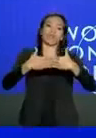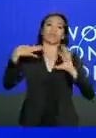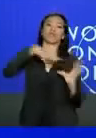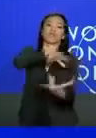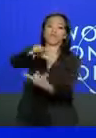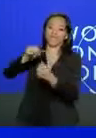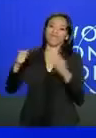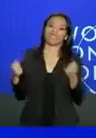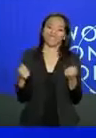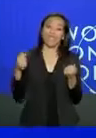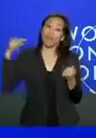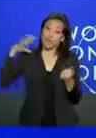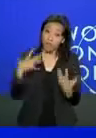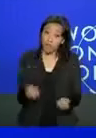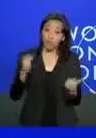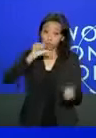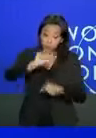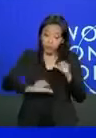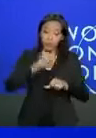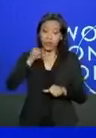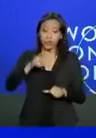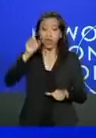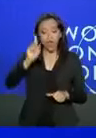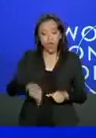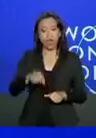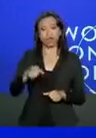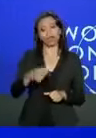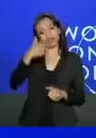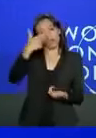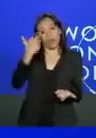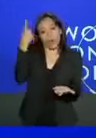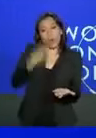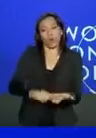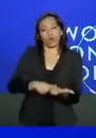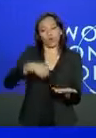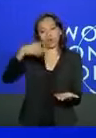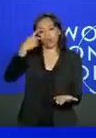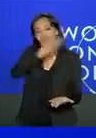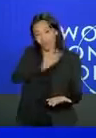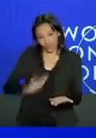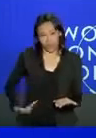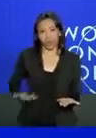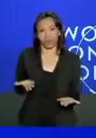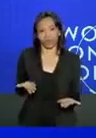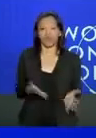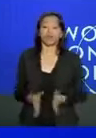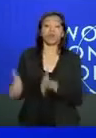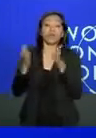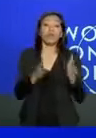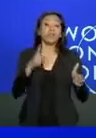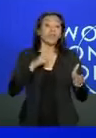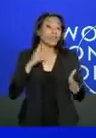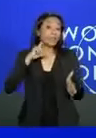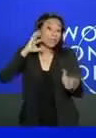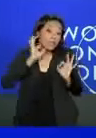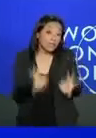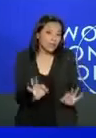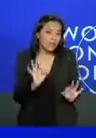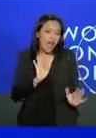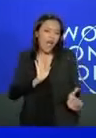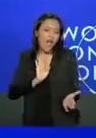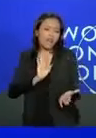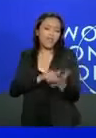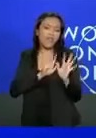essa condição é dos maiores compromissos deste governo. Tenho certeza de que, até o final